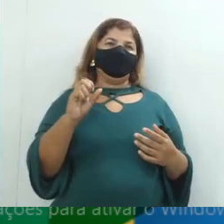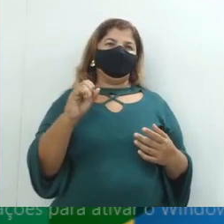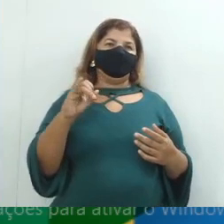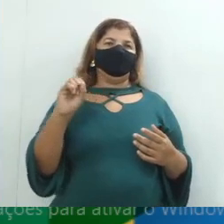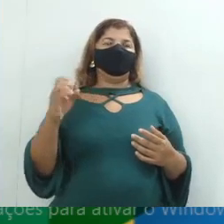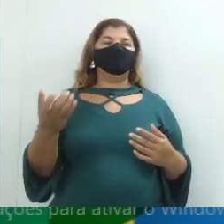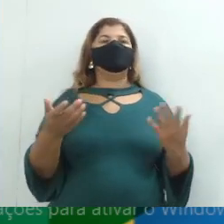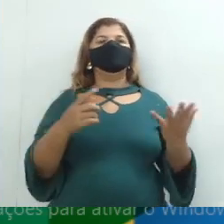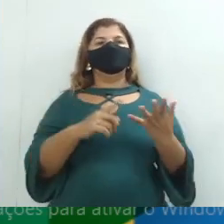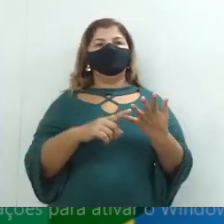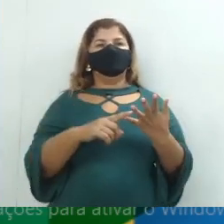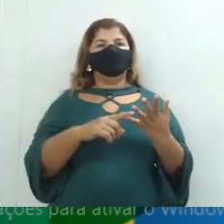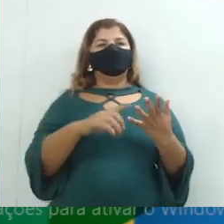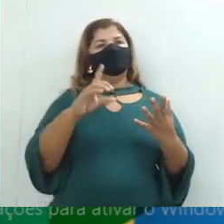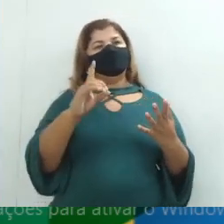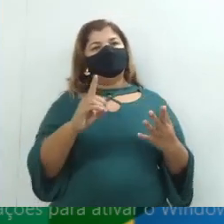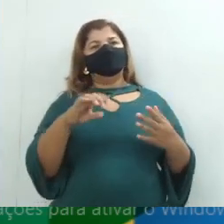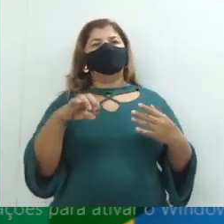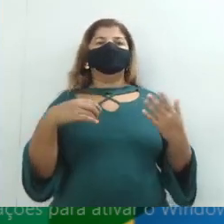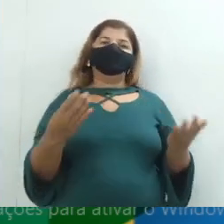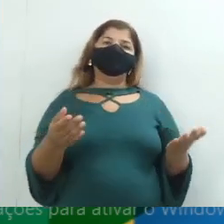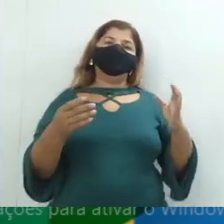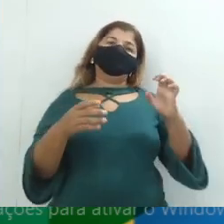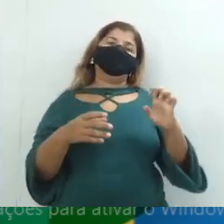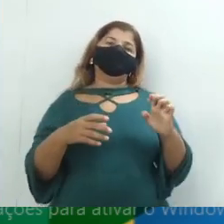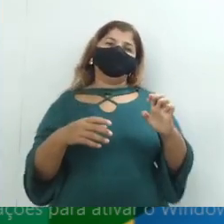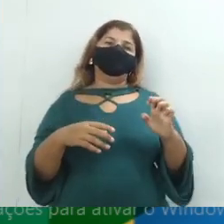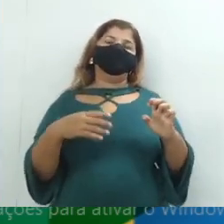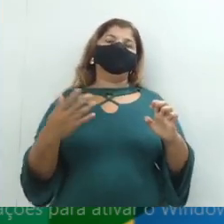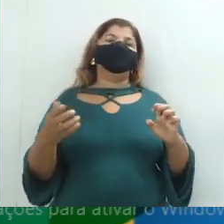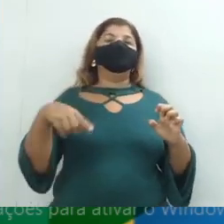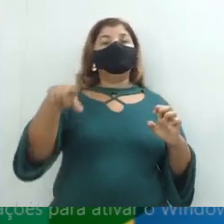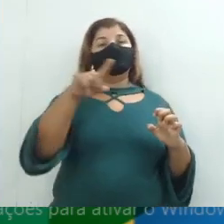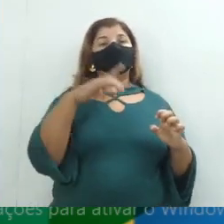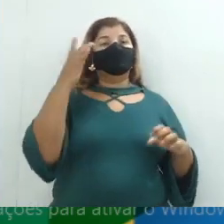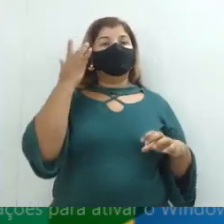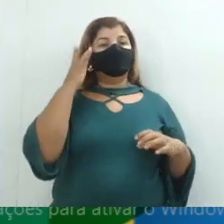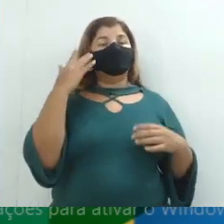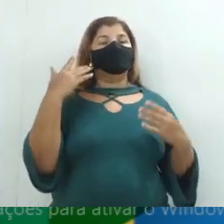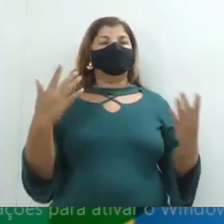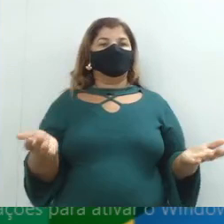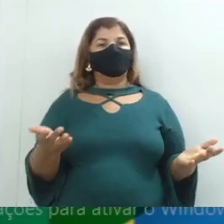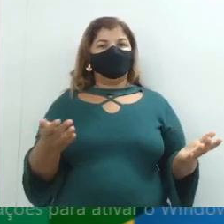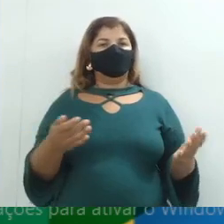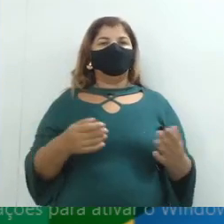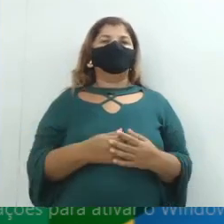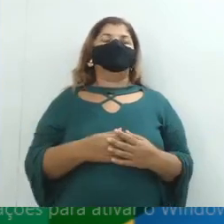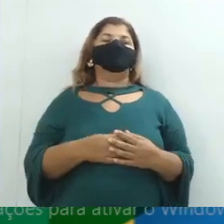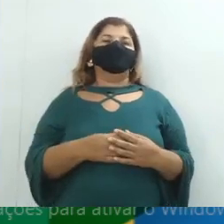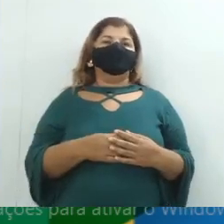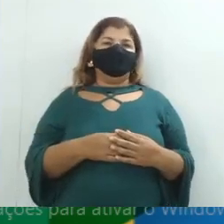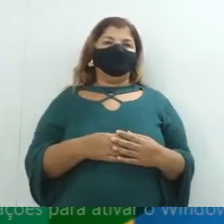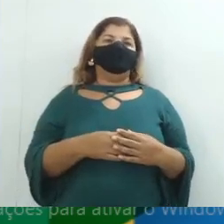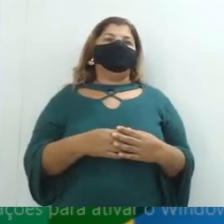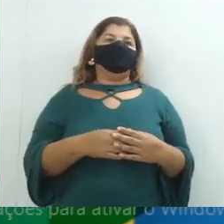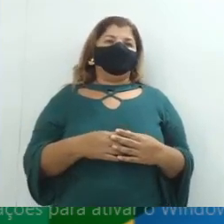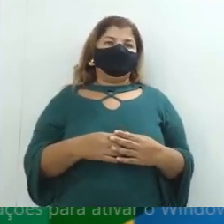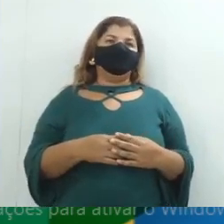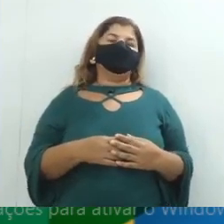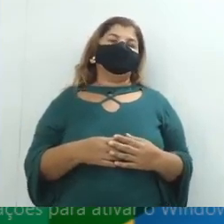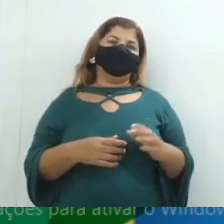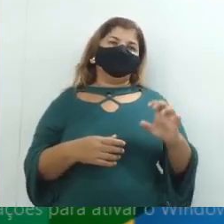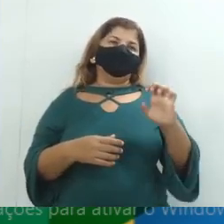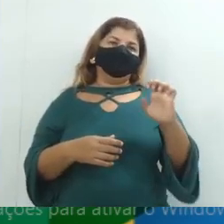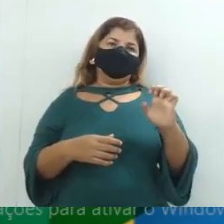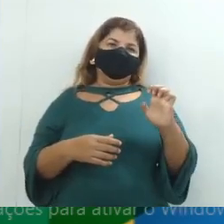quem será que esse cardeal está falando? Em 1, 2, 3, 4, 5? A resposta certa são